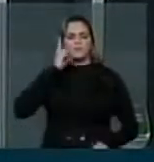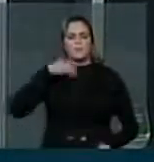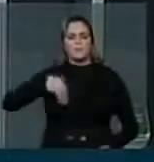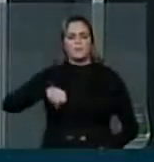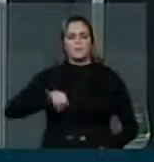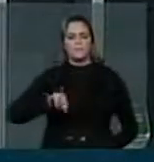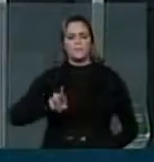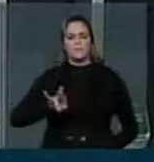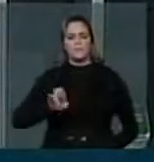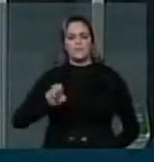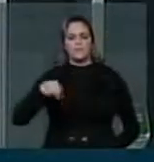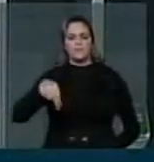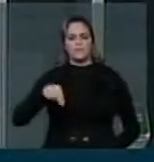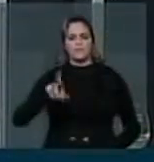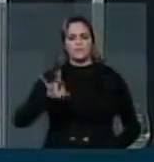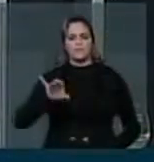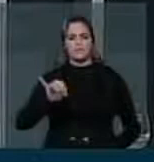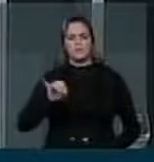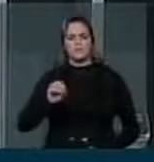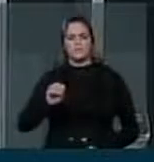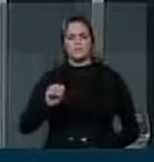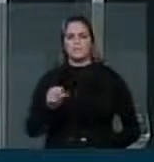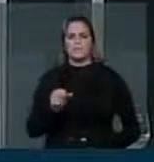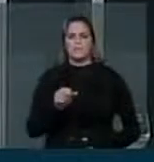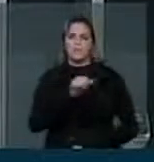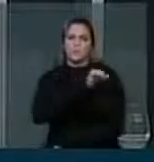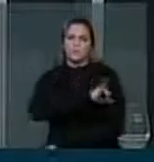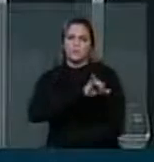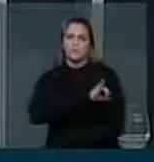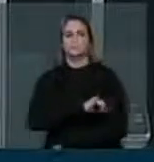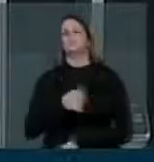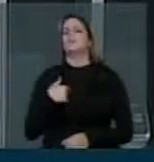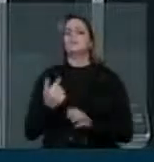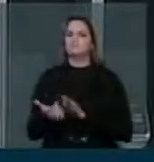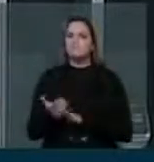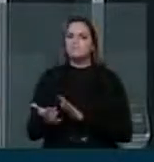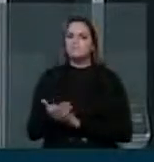Miriam Rios, lá no Rio de Janeiro. Eu as homenageio